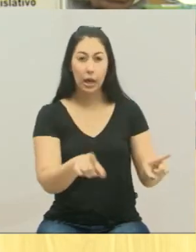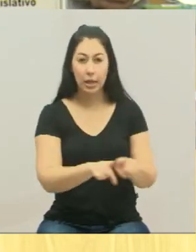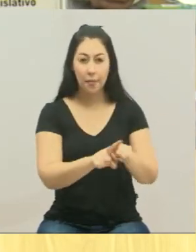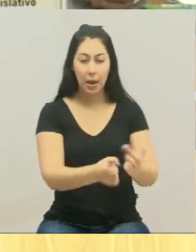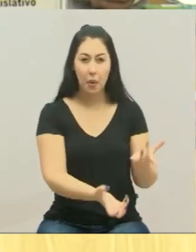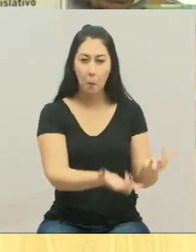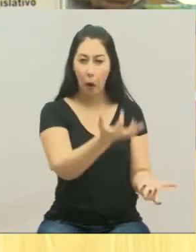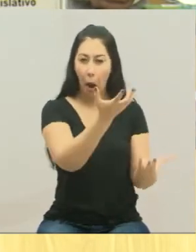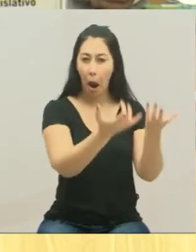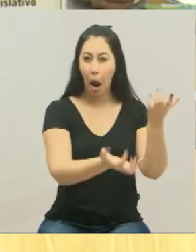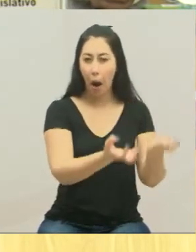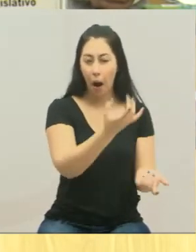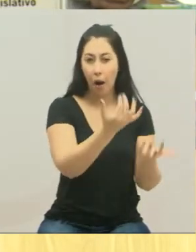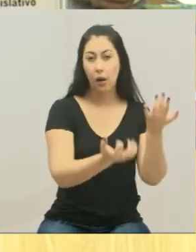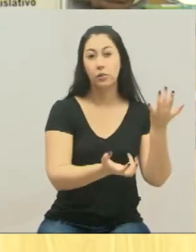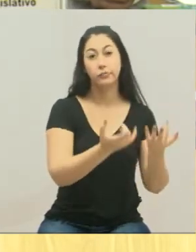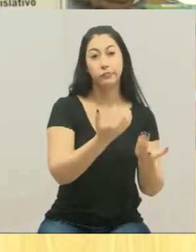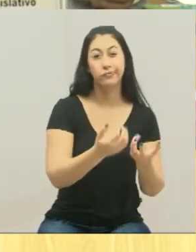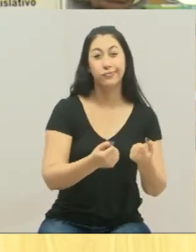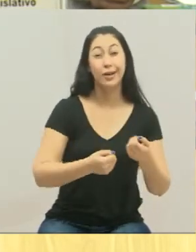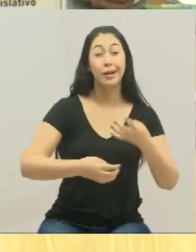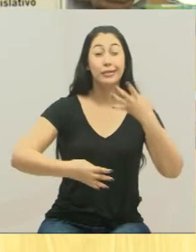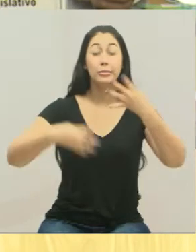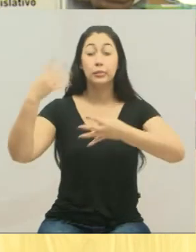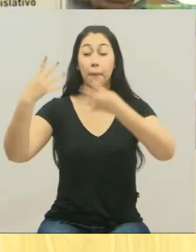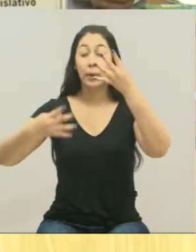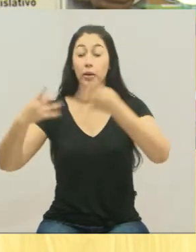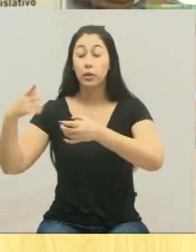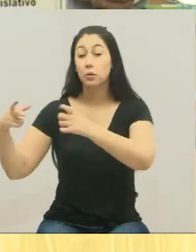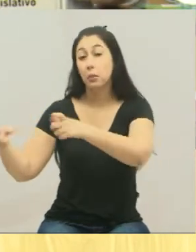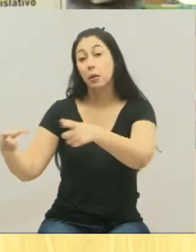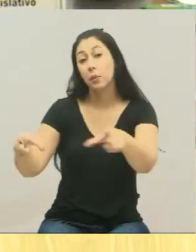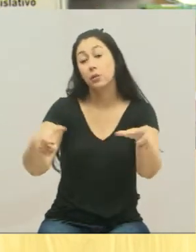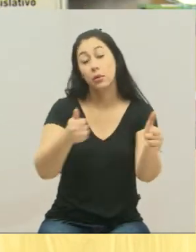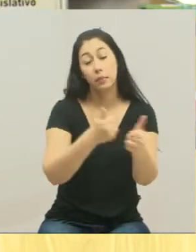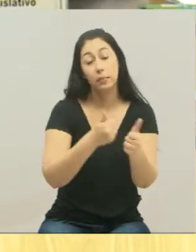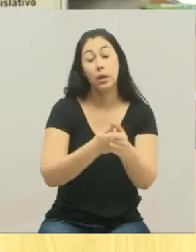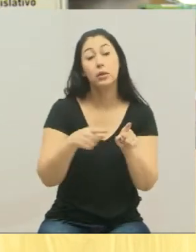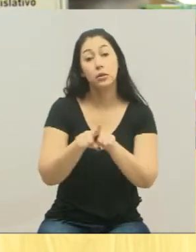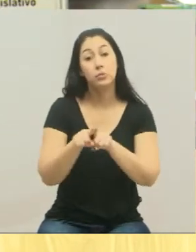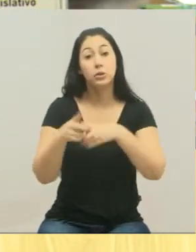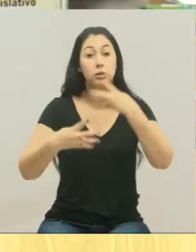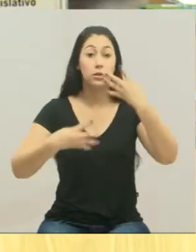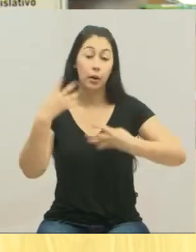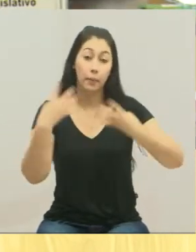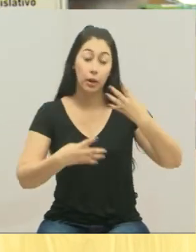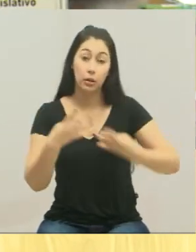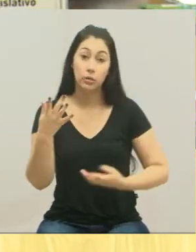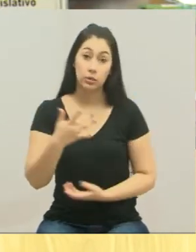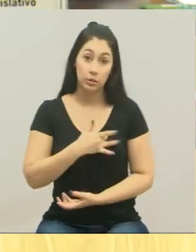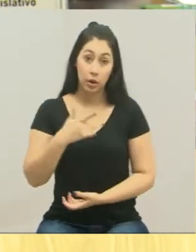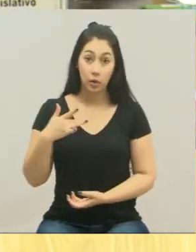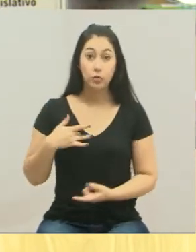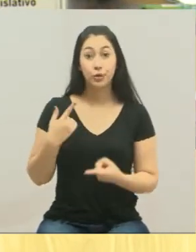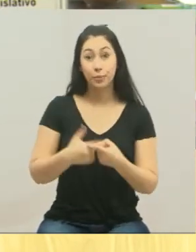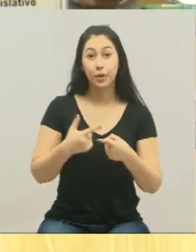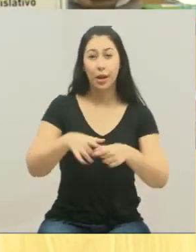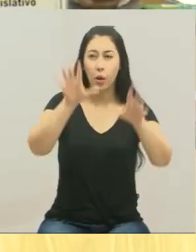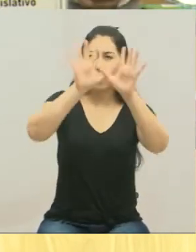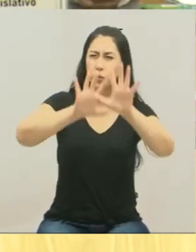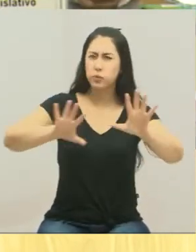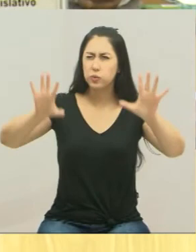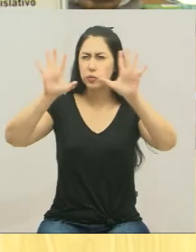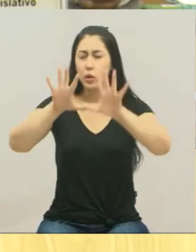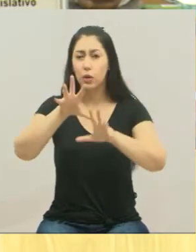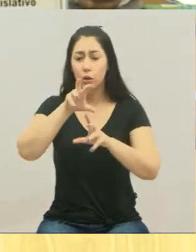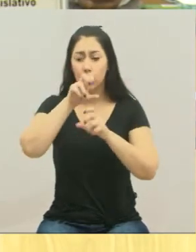provocar queimadas, atingindo toda a localidade ao redor e causando danos à saúde das pessoas, uma vez que a fumaça provoca